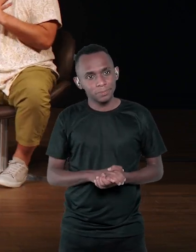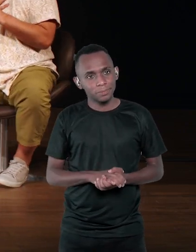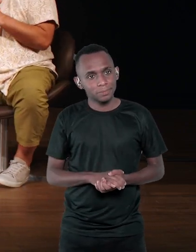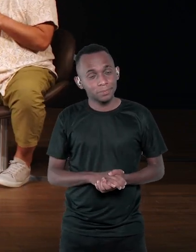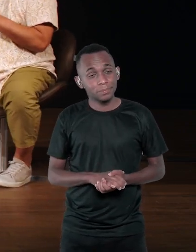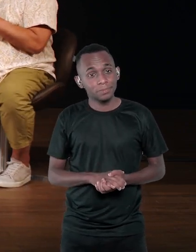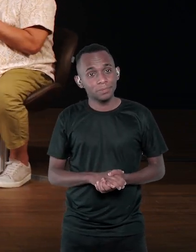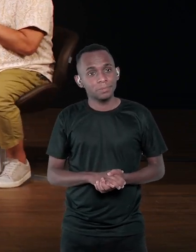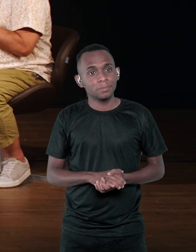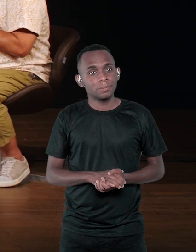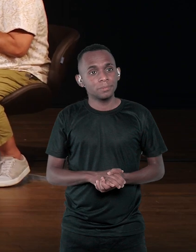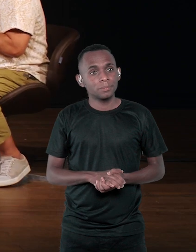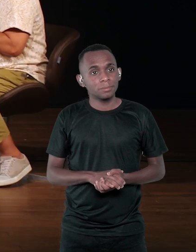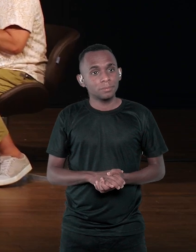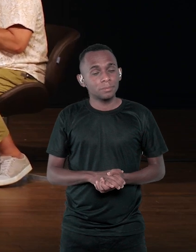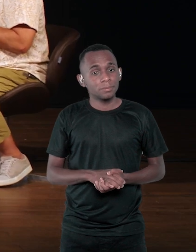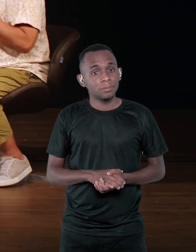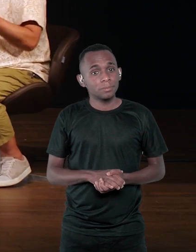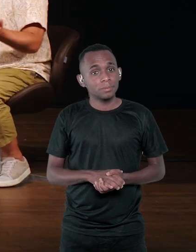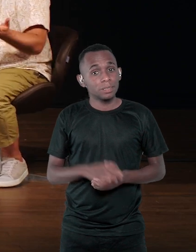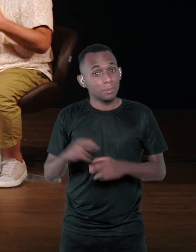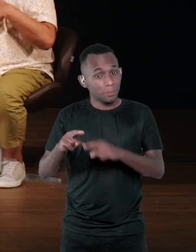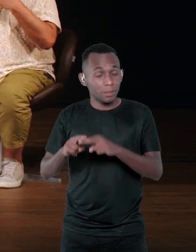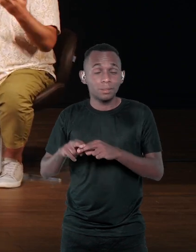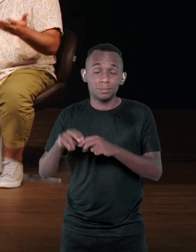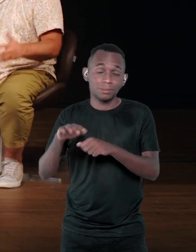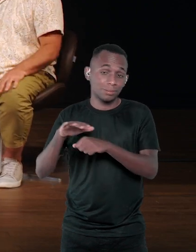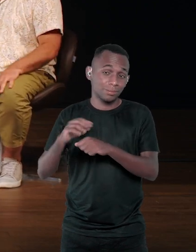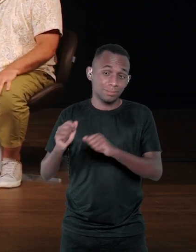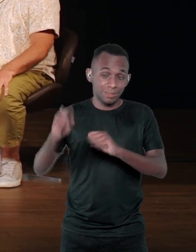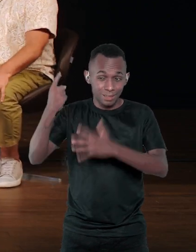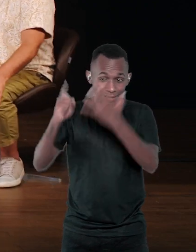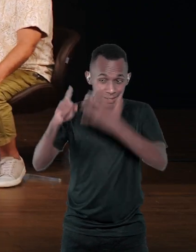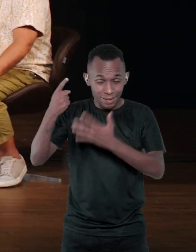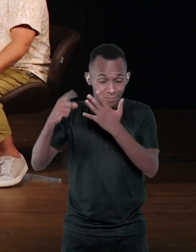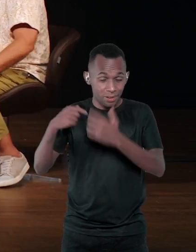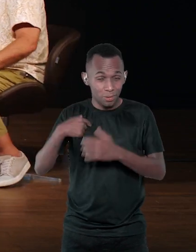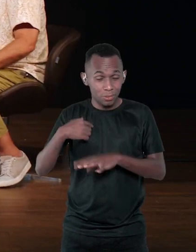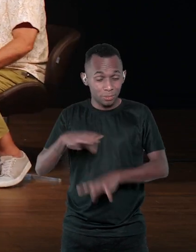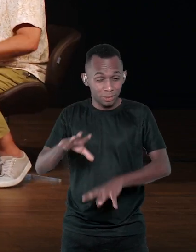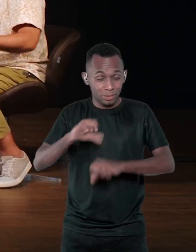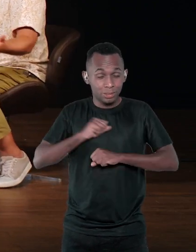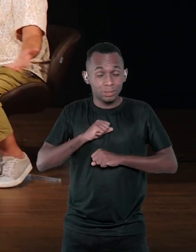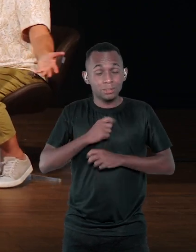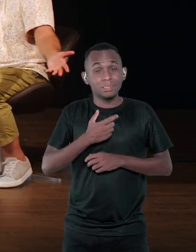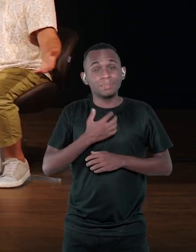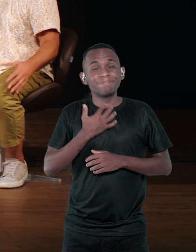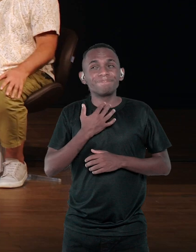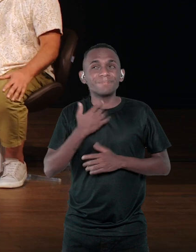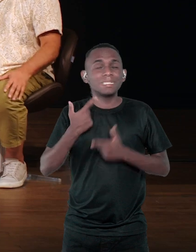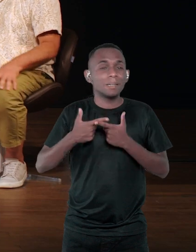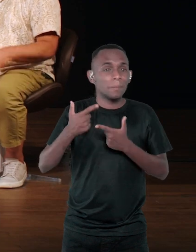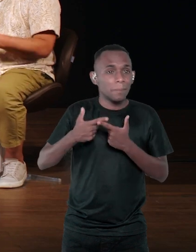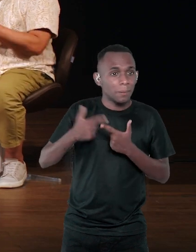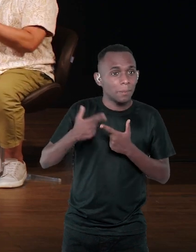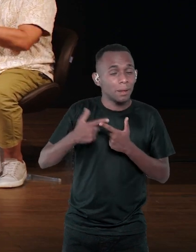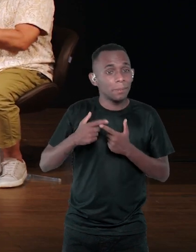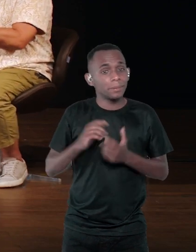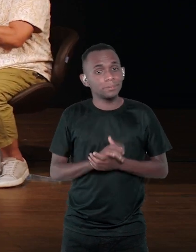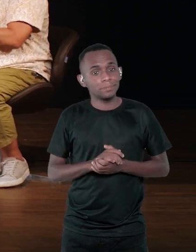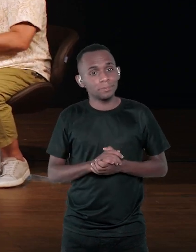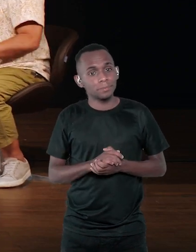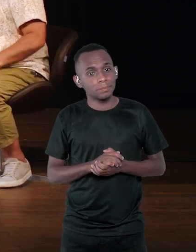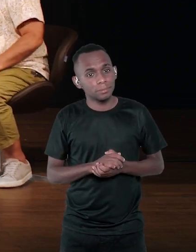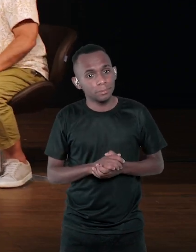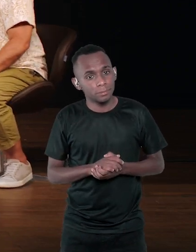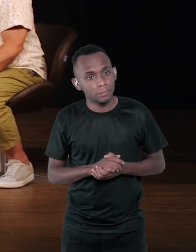isso aqui é um resquício do carnaval, né, Covid. Eu estou com uma tosse alérgica super chata. E à noite, obviamente, ficar mais cansado. Mas,